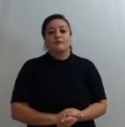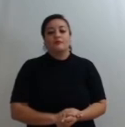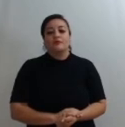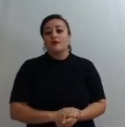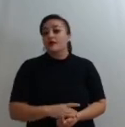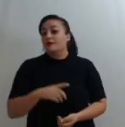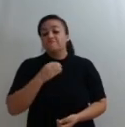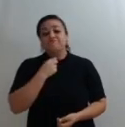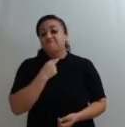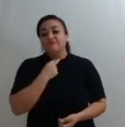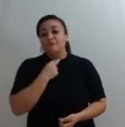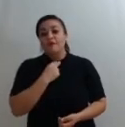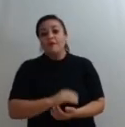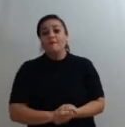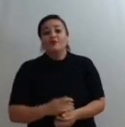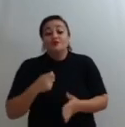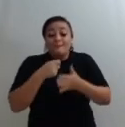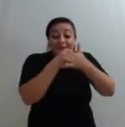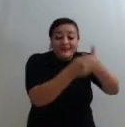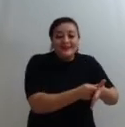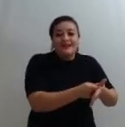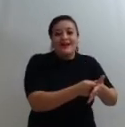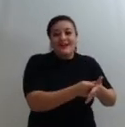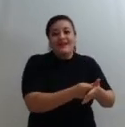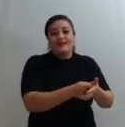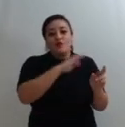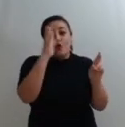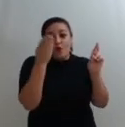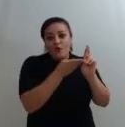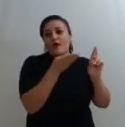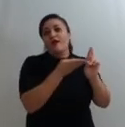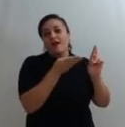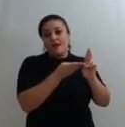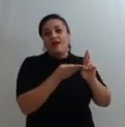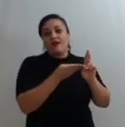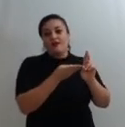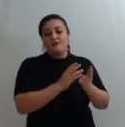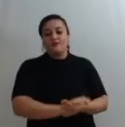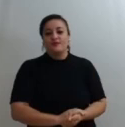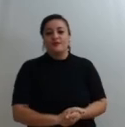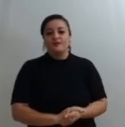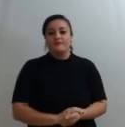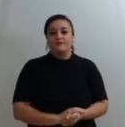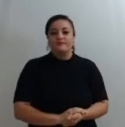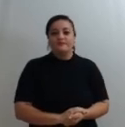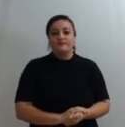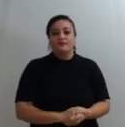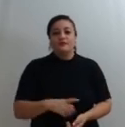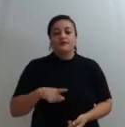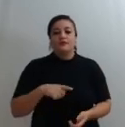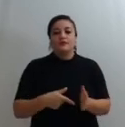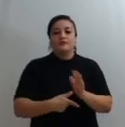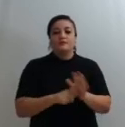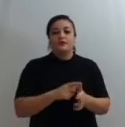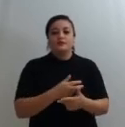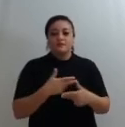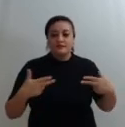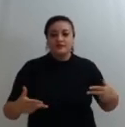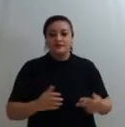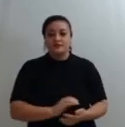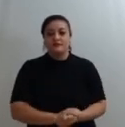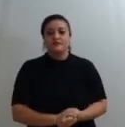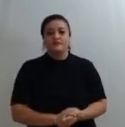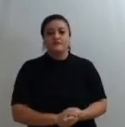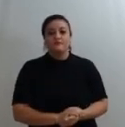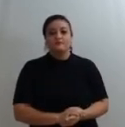repita-se, o direito de não autoincriminação e o direito ao silêncio. E cito precedentes nesse sentido. Então, sobre essa moldura, eu